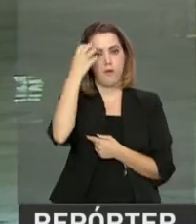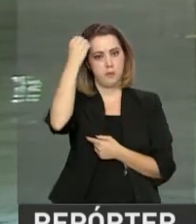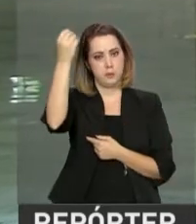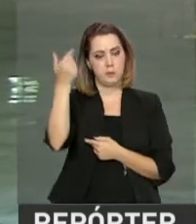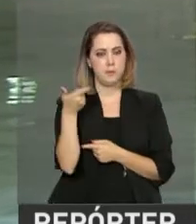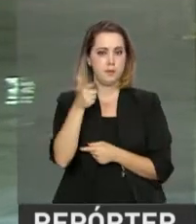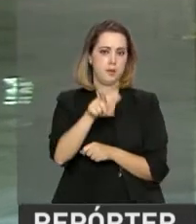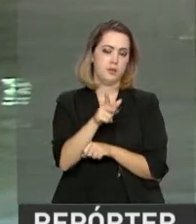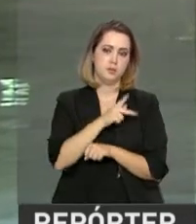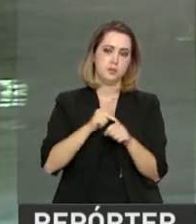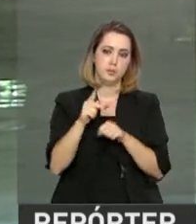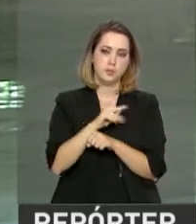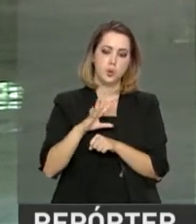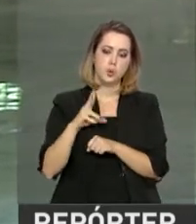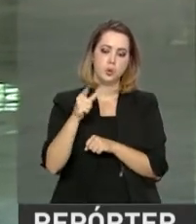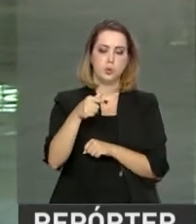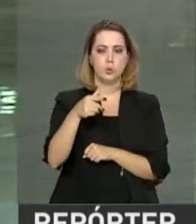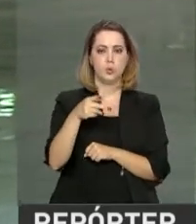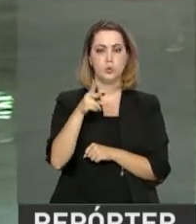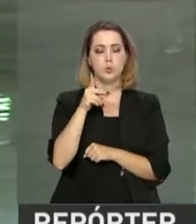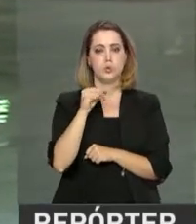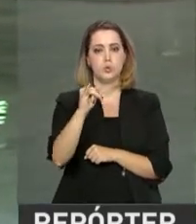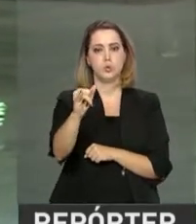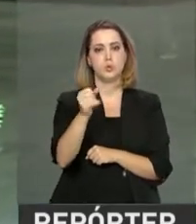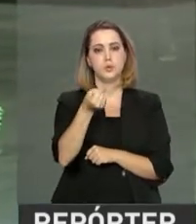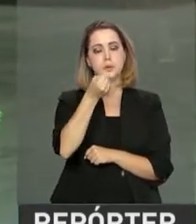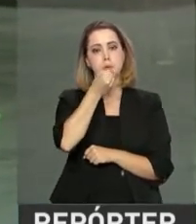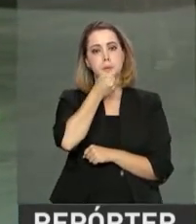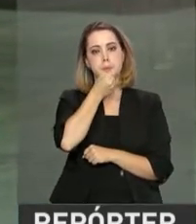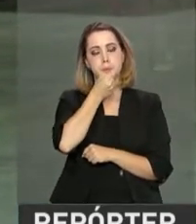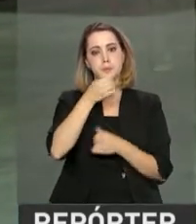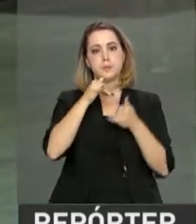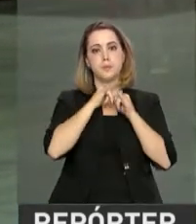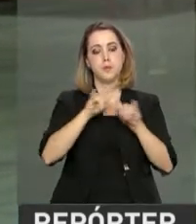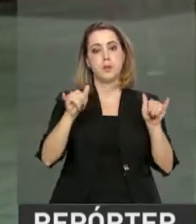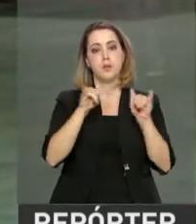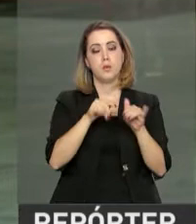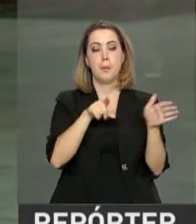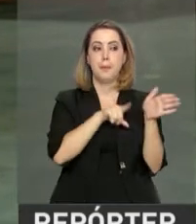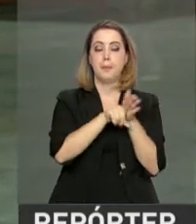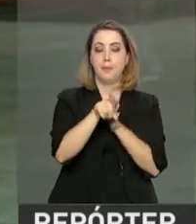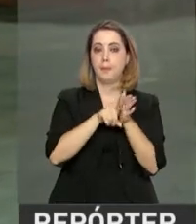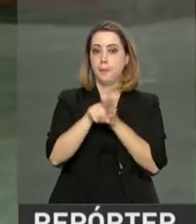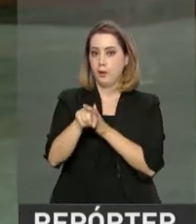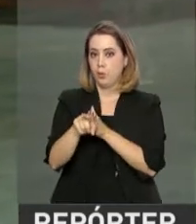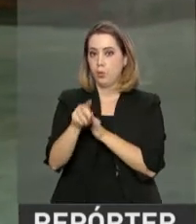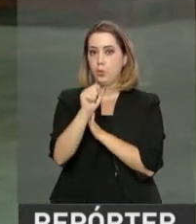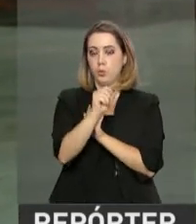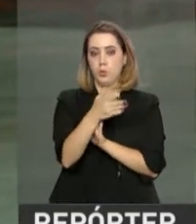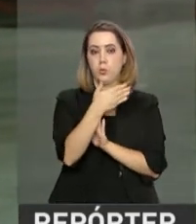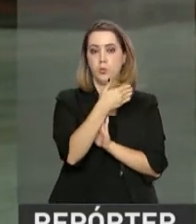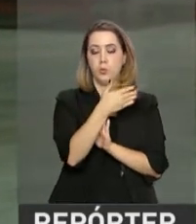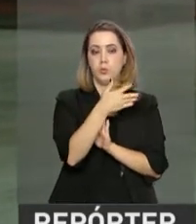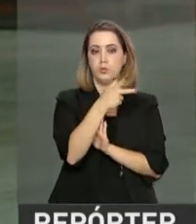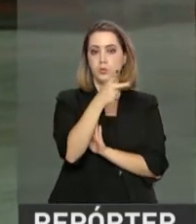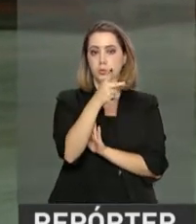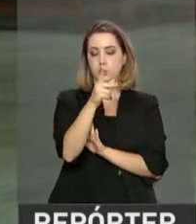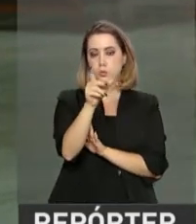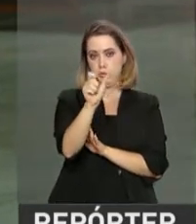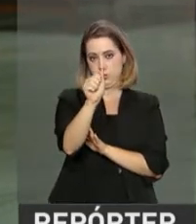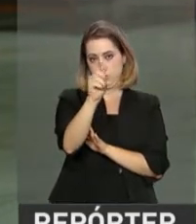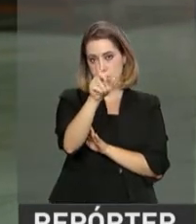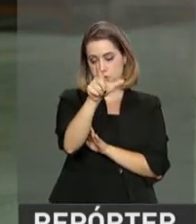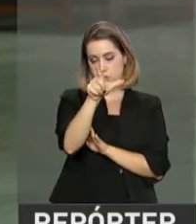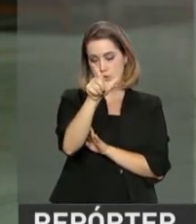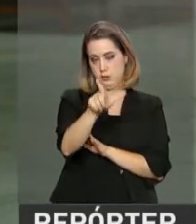ao exterior todos os dias a imprensa vai enviar perguntas ao porta-voz a a porta voz alexandre parole ela que vai